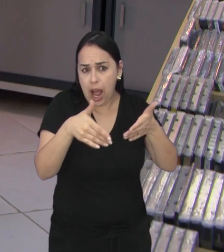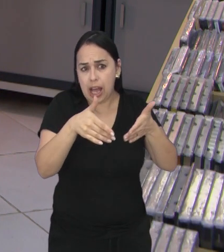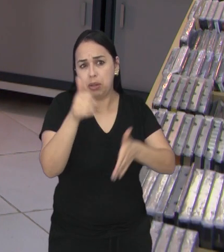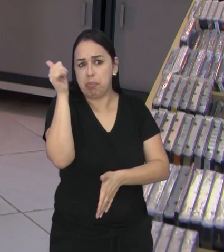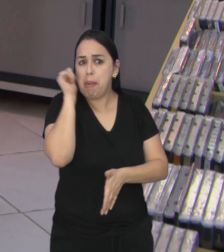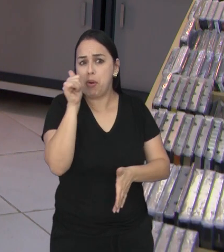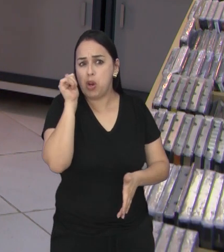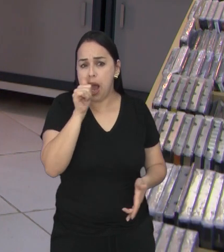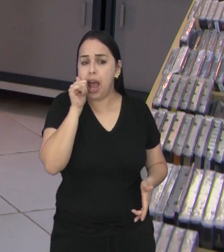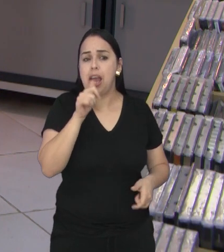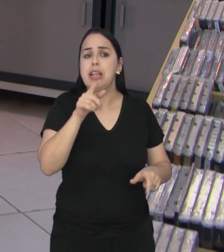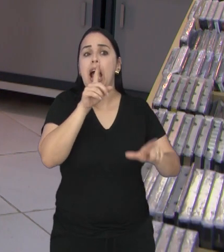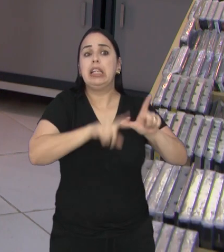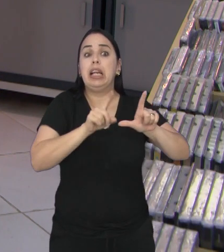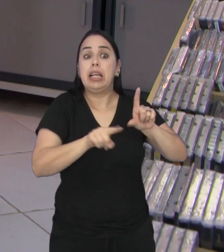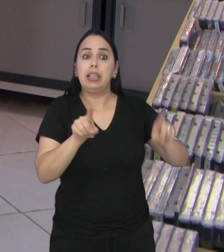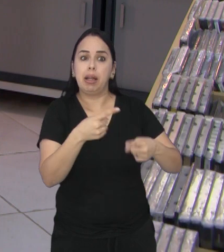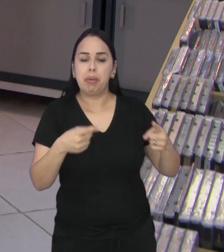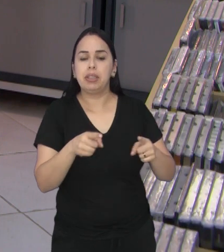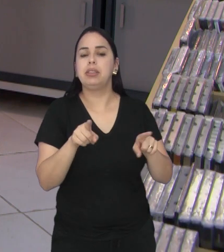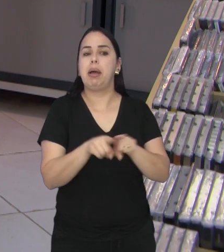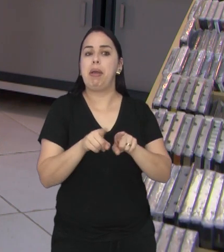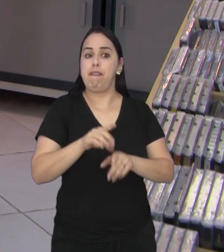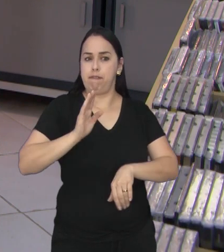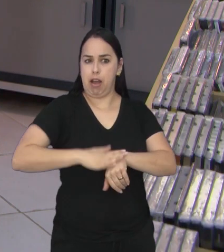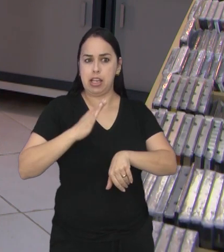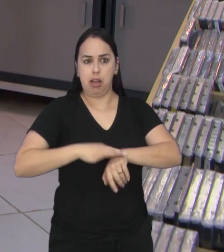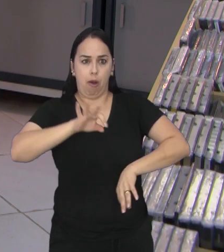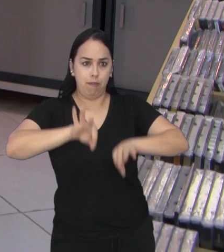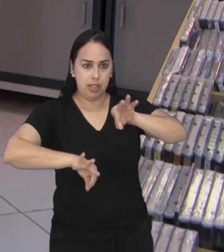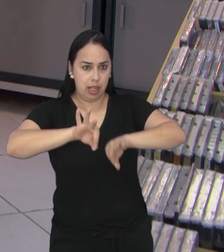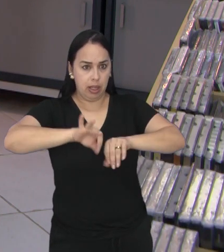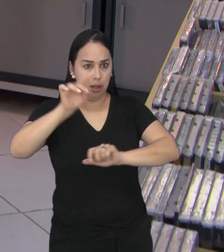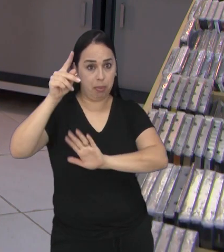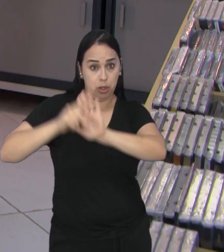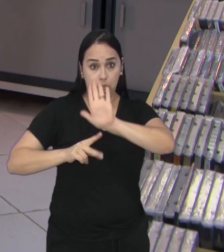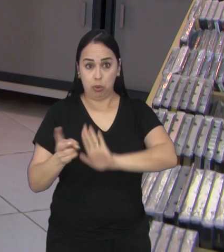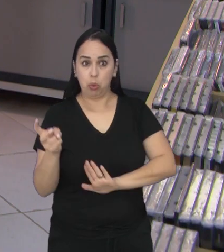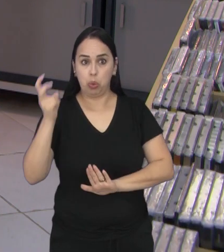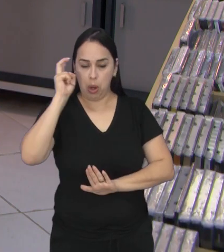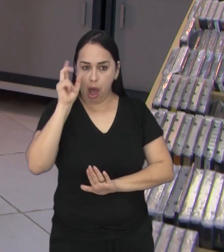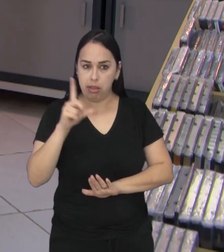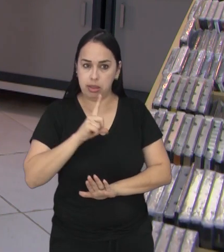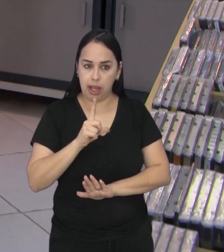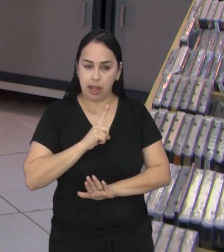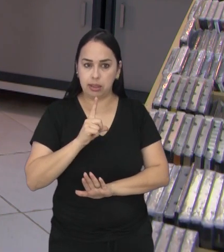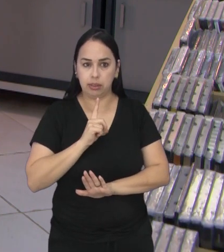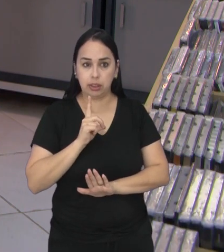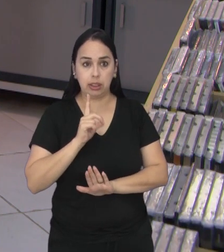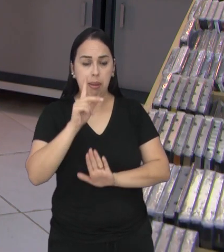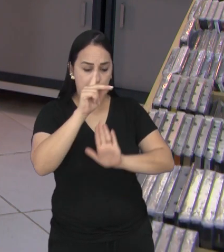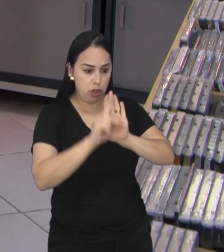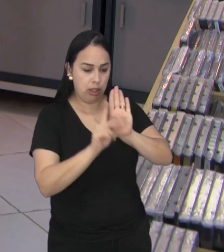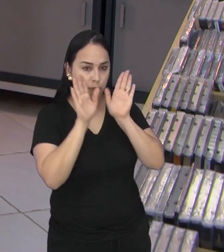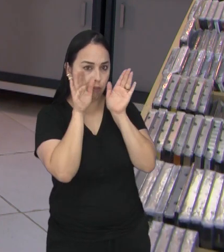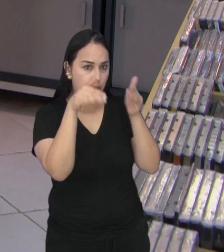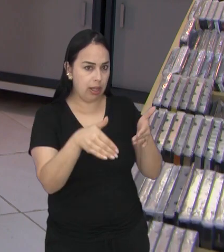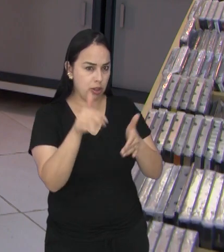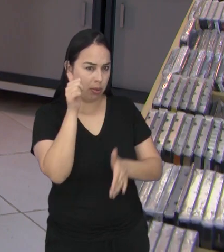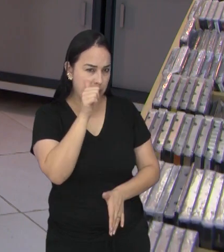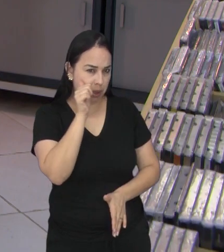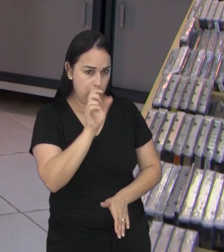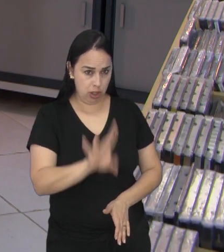às letras, né? Você também desenvolve várias oficinas, tem outros projetos culturais. Tem projetos assim voltados para a mulher